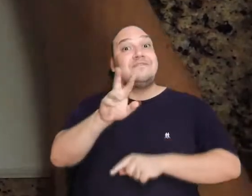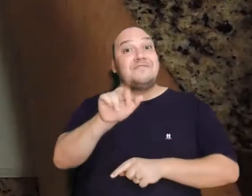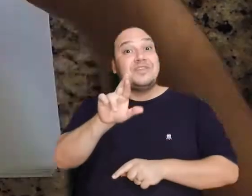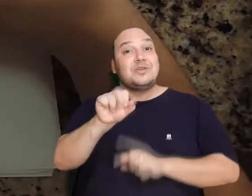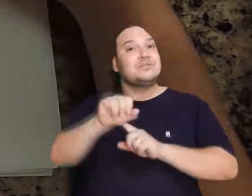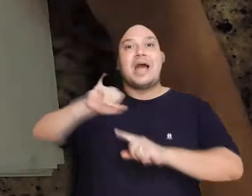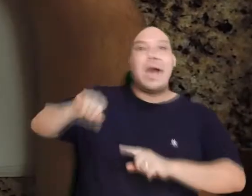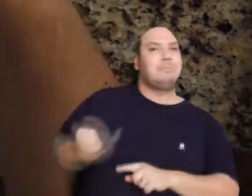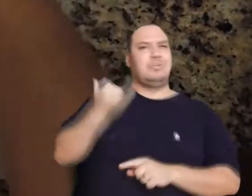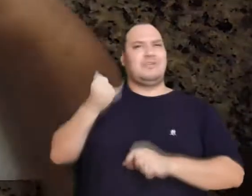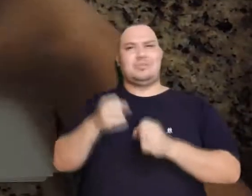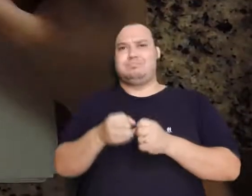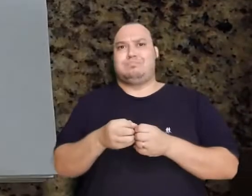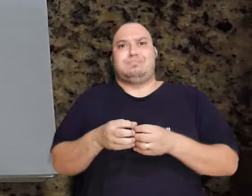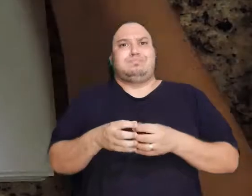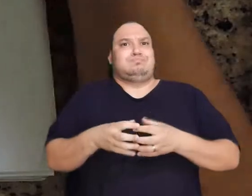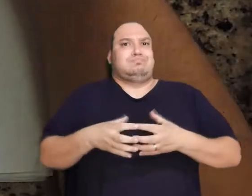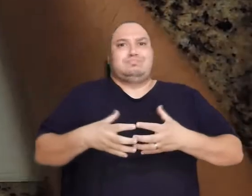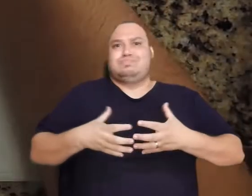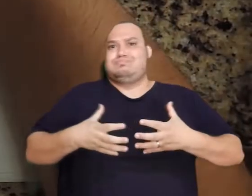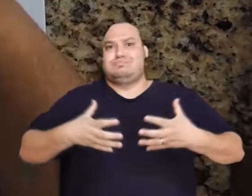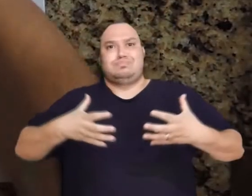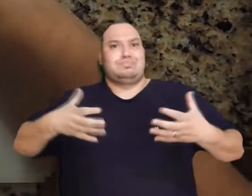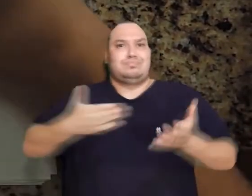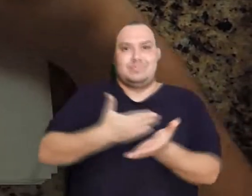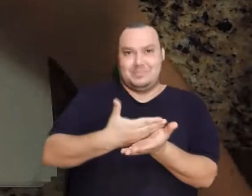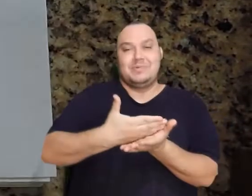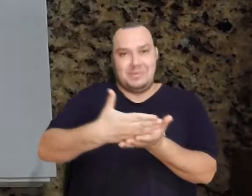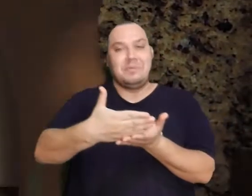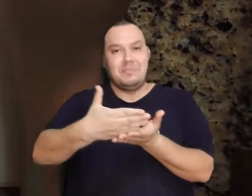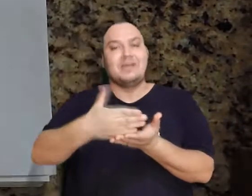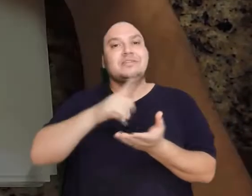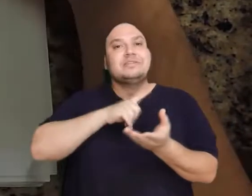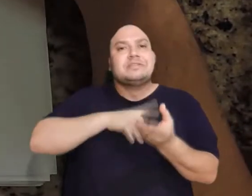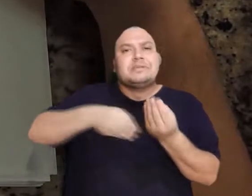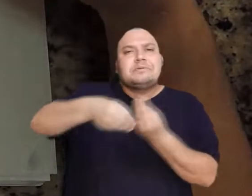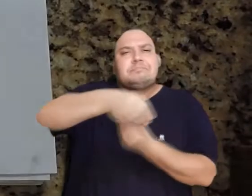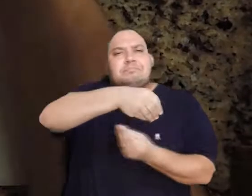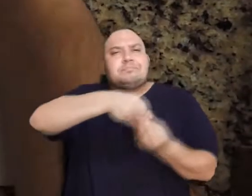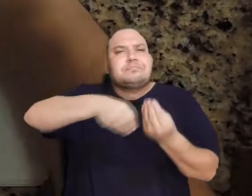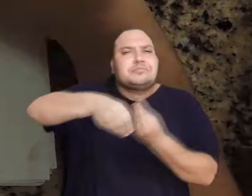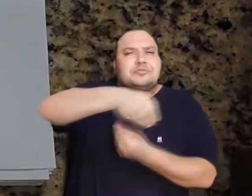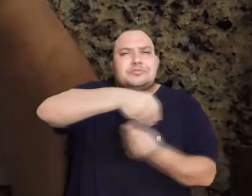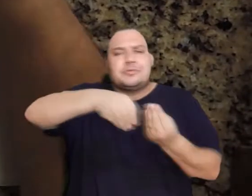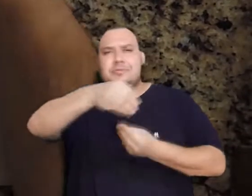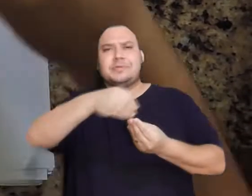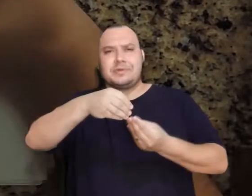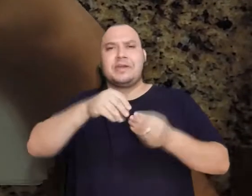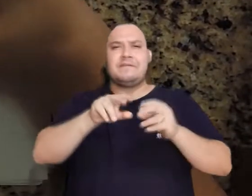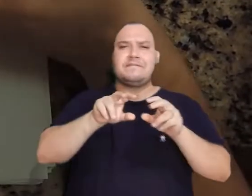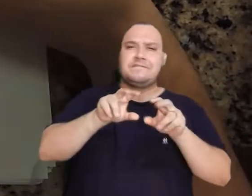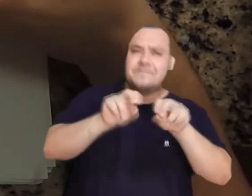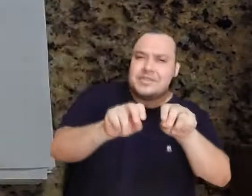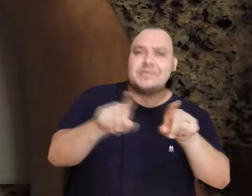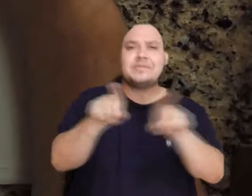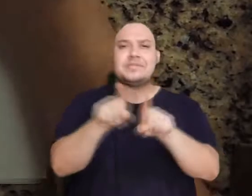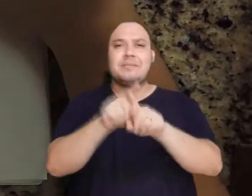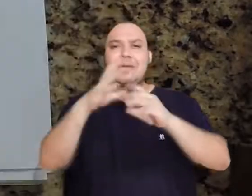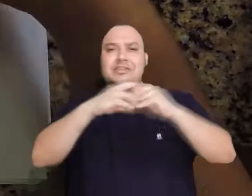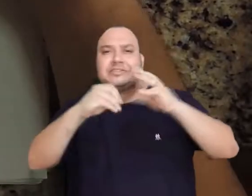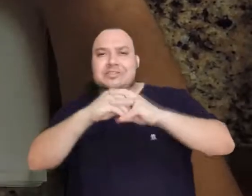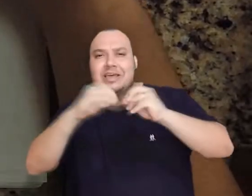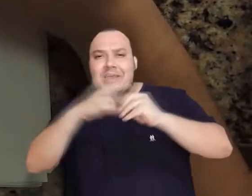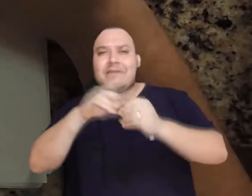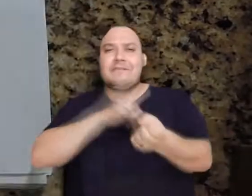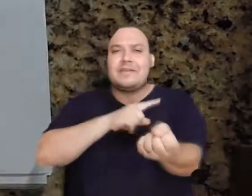se multiplicar. Uma reação inflamatória se inicia, e então uma mistura de fluidos com vírus e células